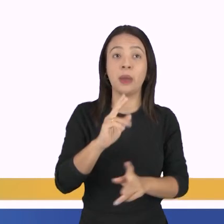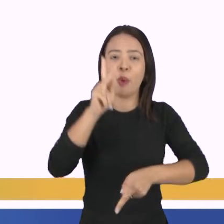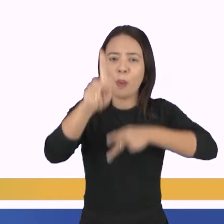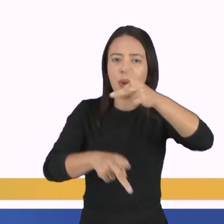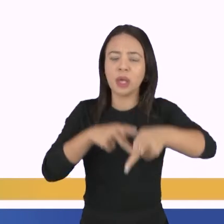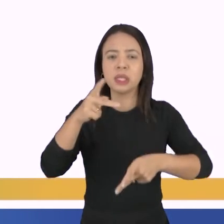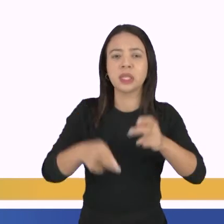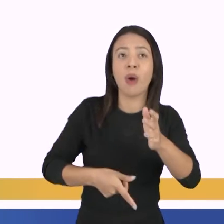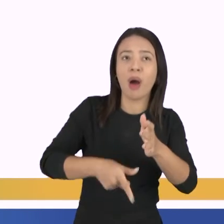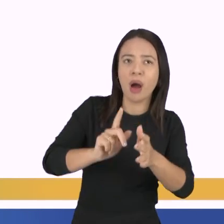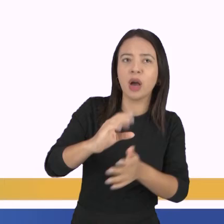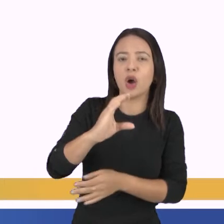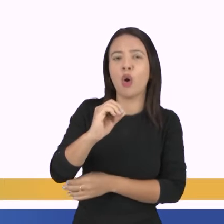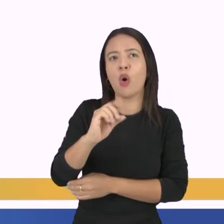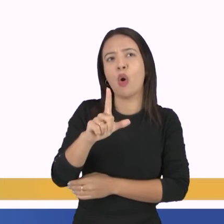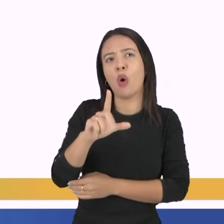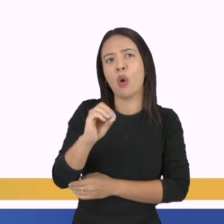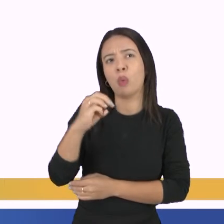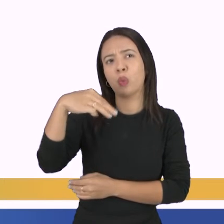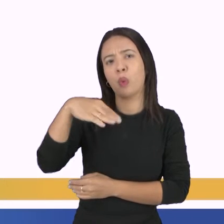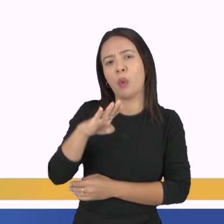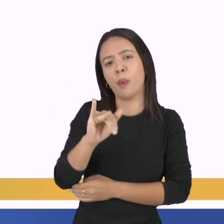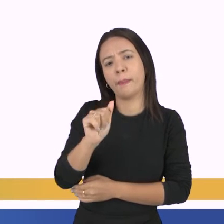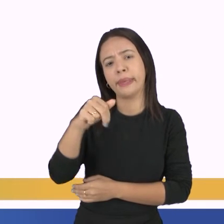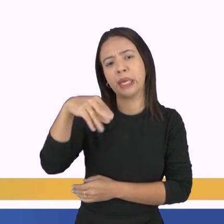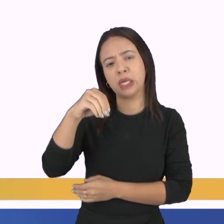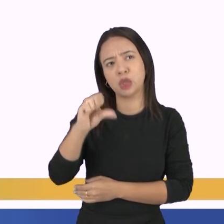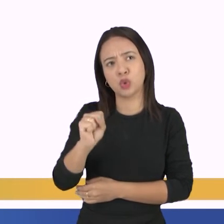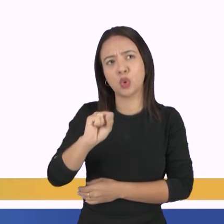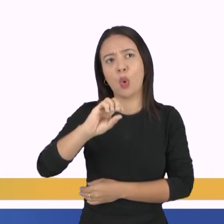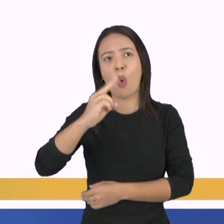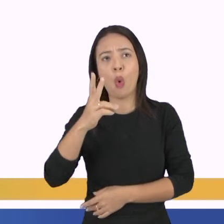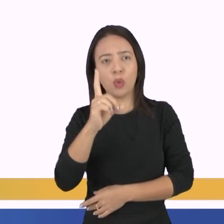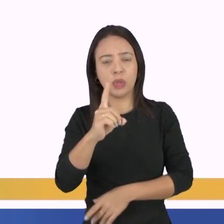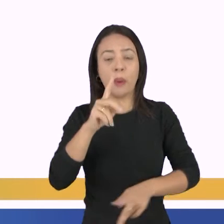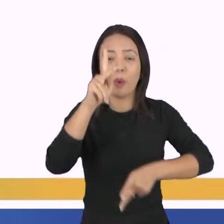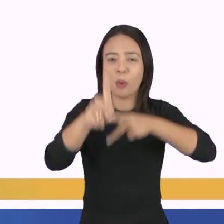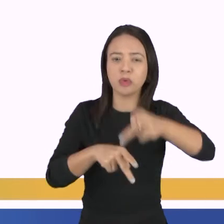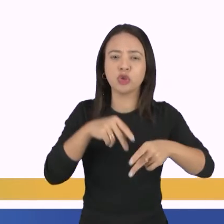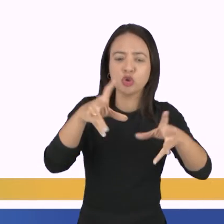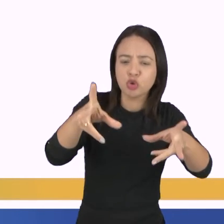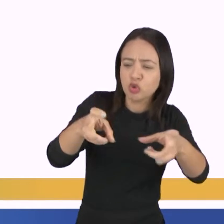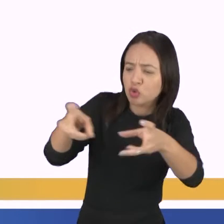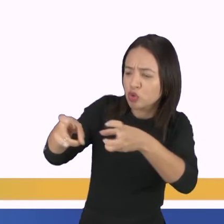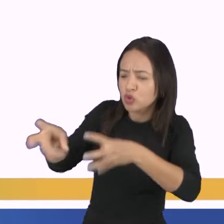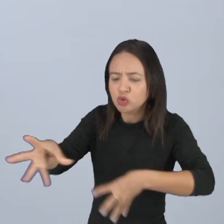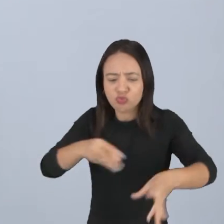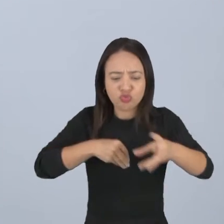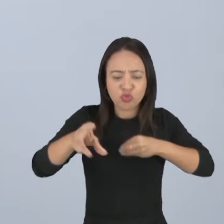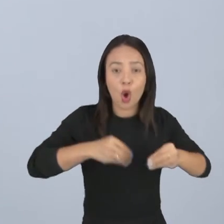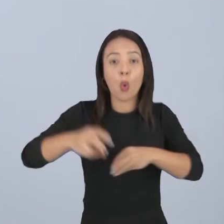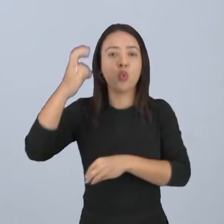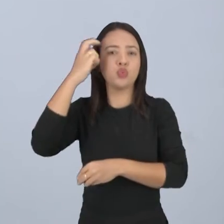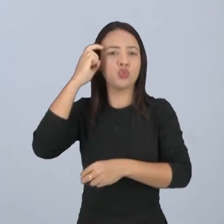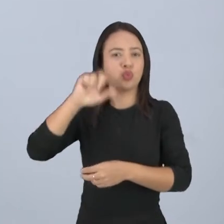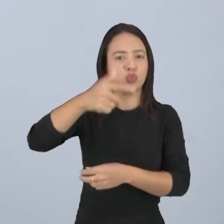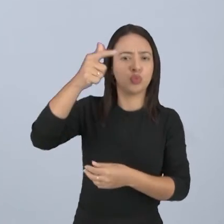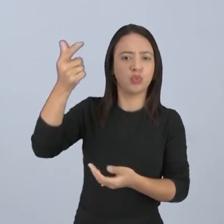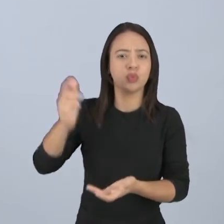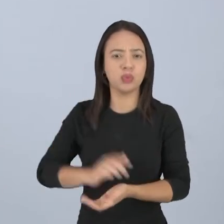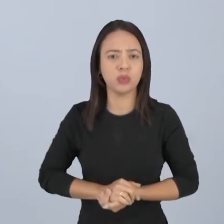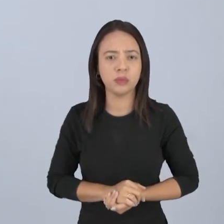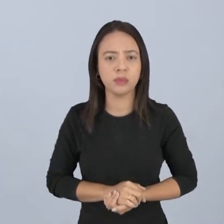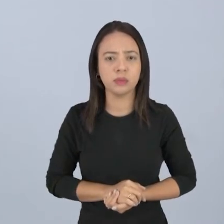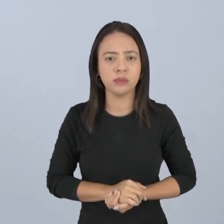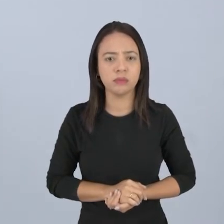letra D, povos aculturados. Então, de acordo com o que nós acabamos de ver nesta aula,